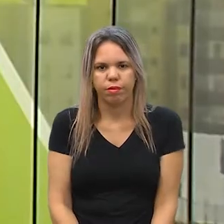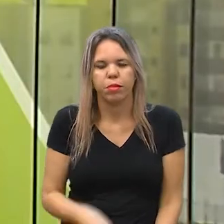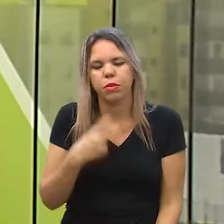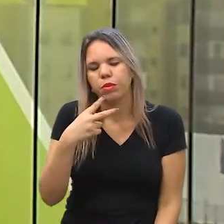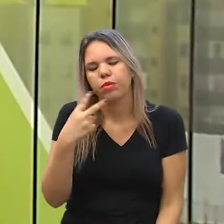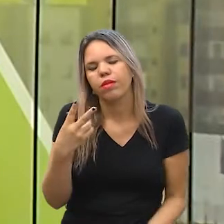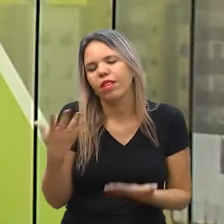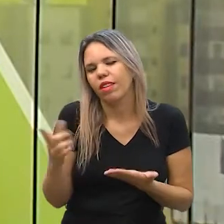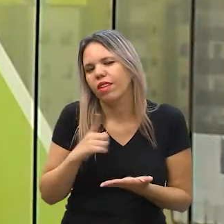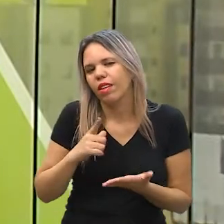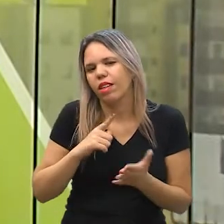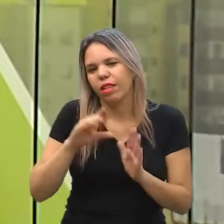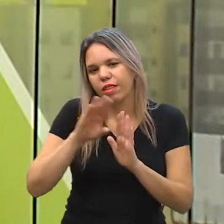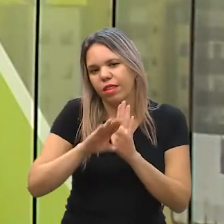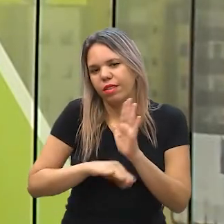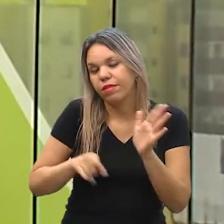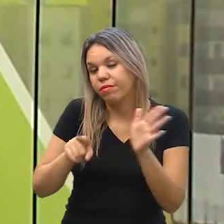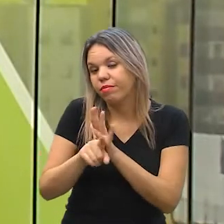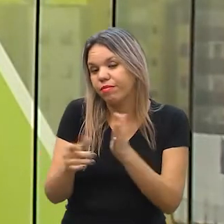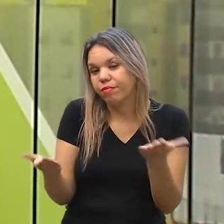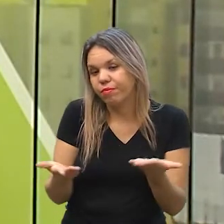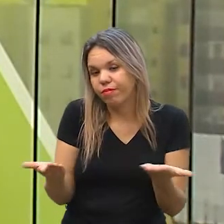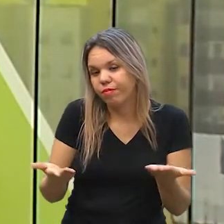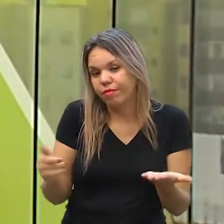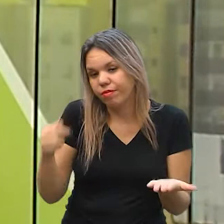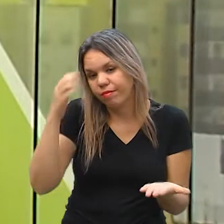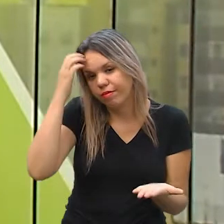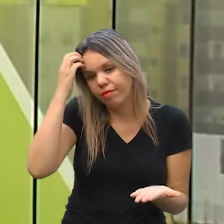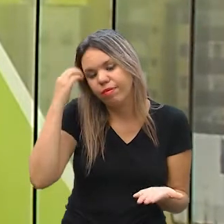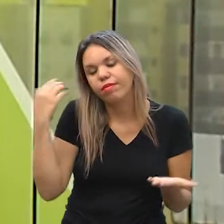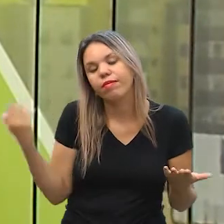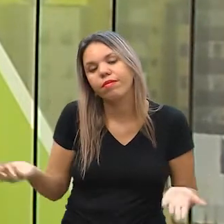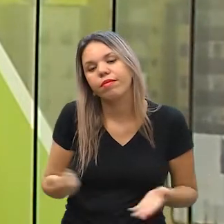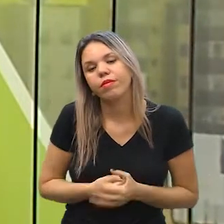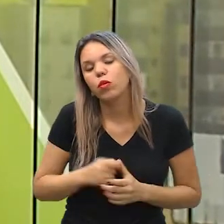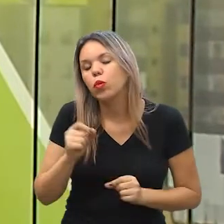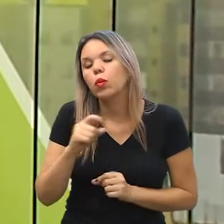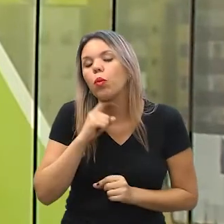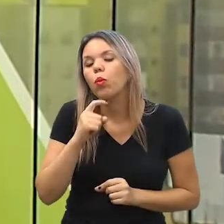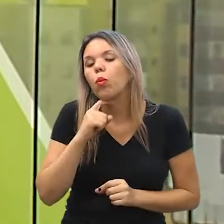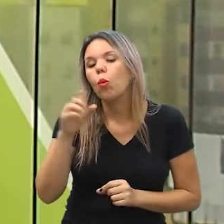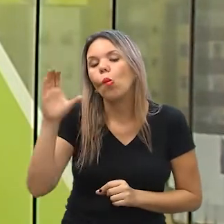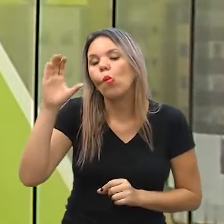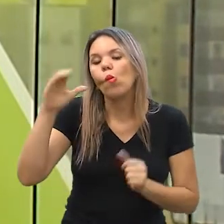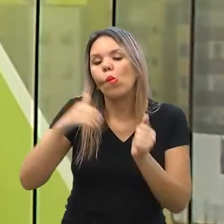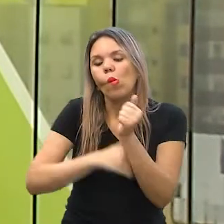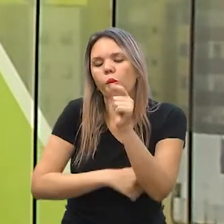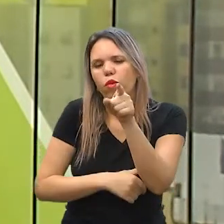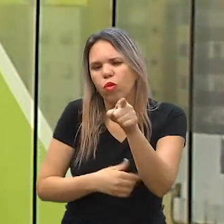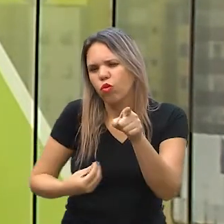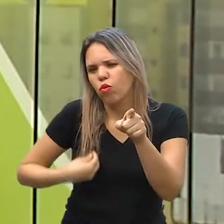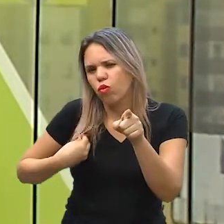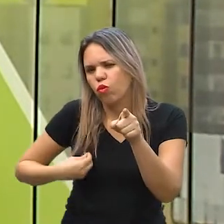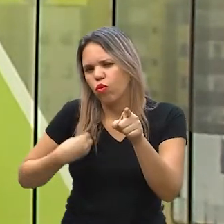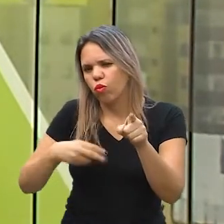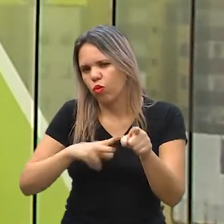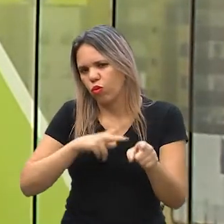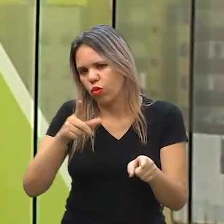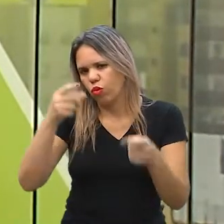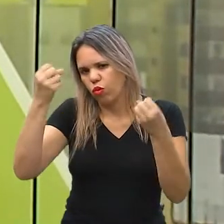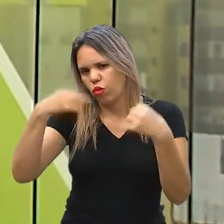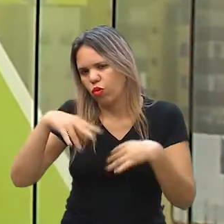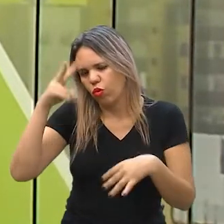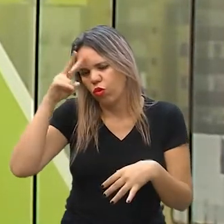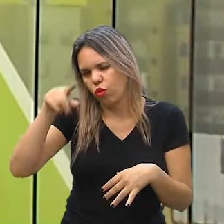Vereador, a gente tem um quadro aqui agora no nosso programa, O que Ninguém Sabe, que é uma parte em que o vereador ele conta